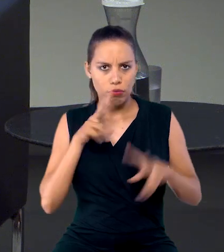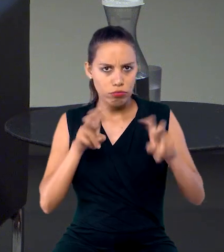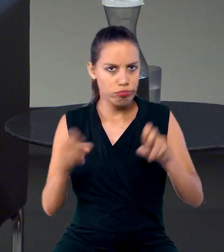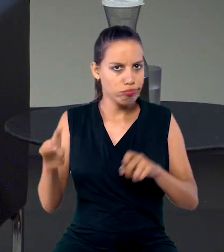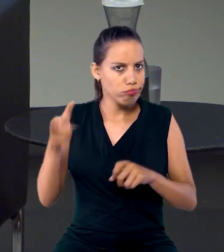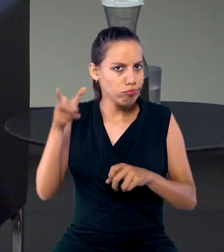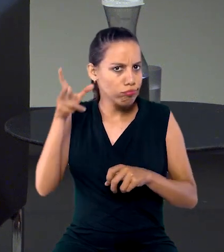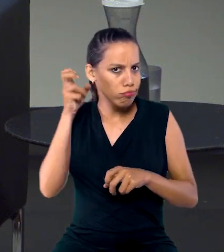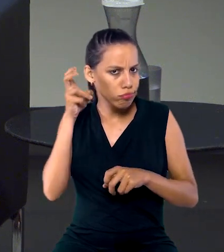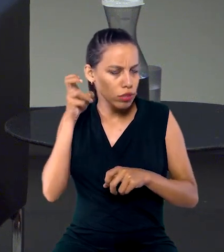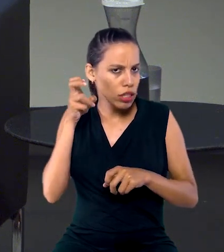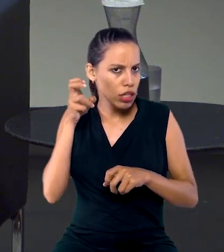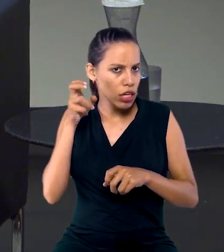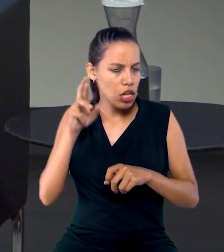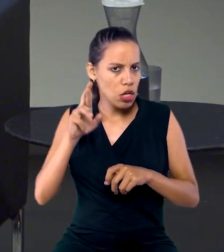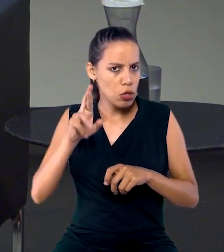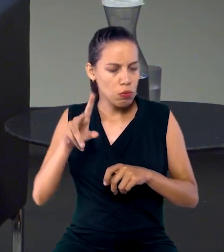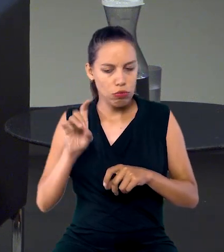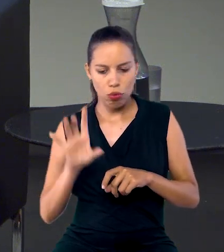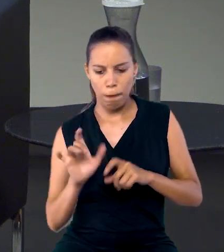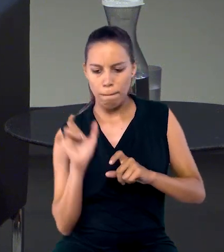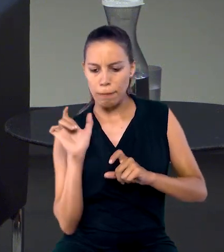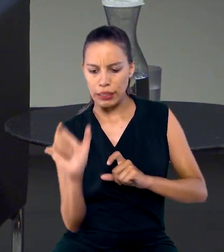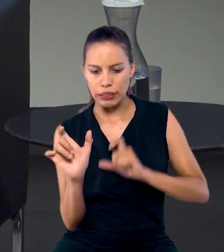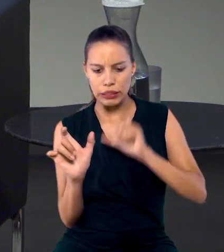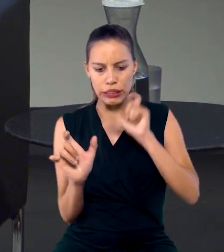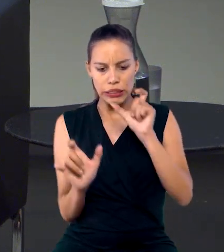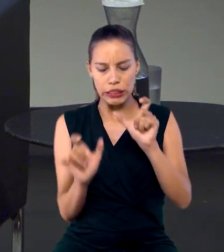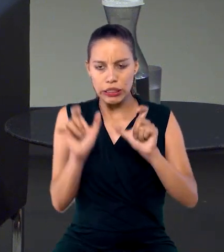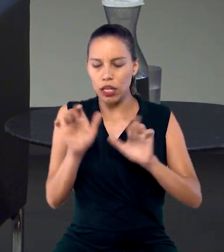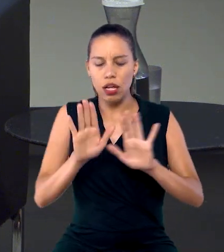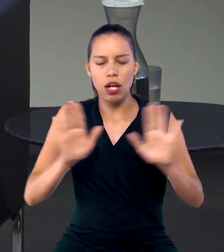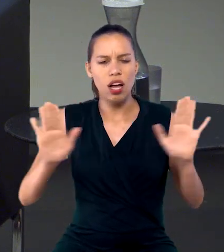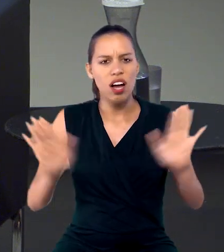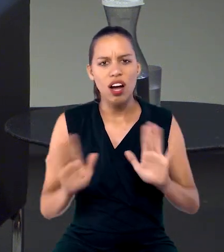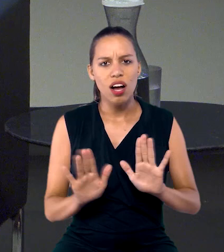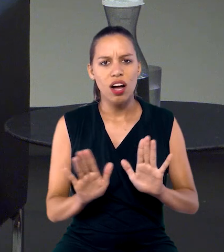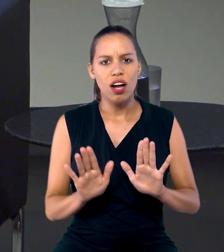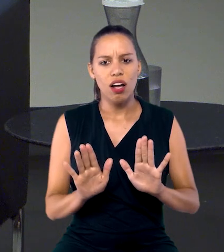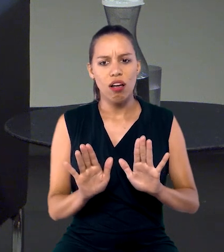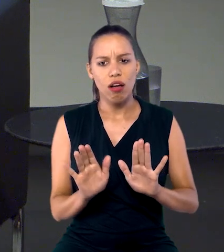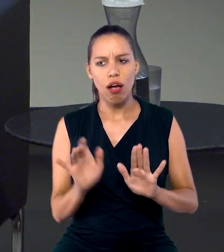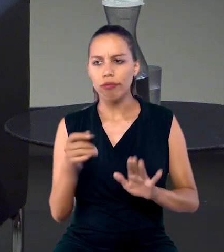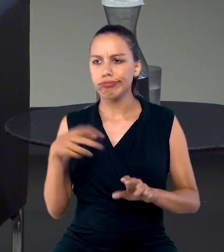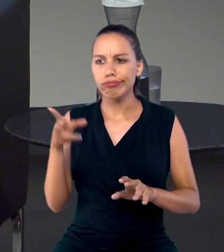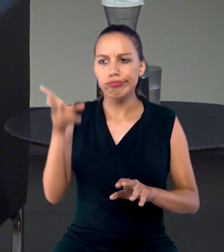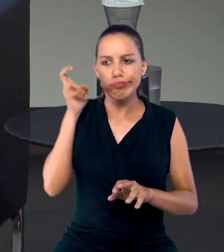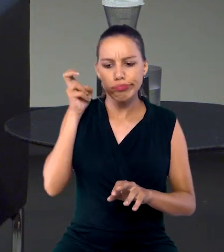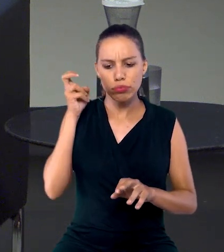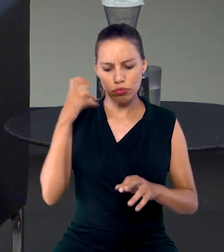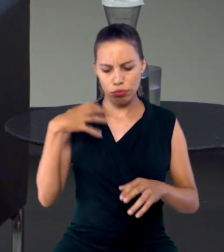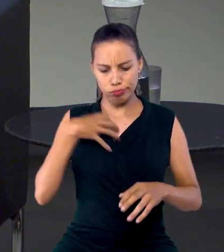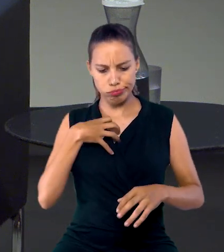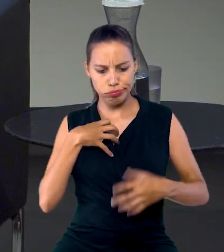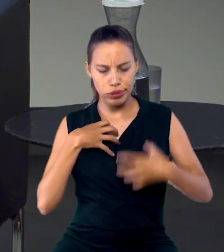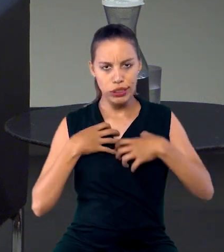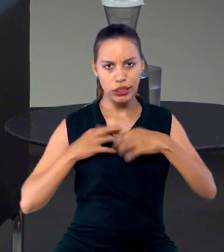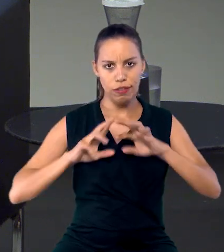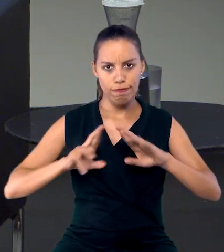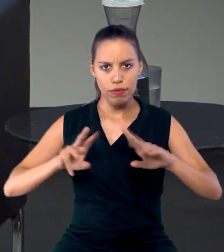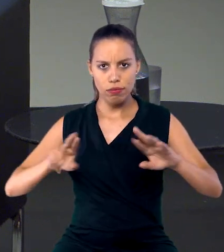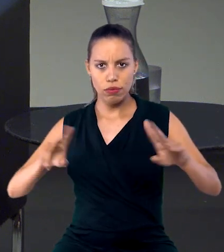escuta só de palavras. As palavras é só uma parte dessa escuta, né? Essa é uma escuta que se faz com todos os sentidos.